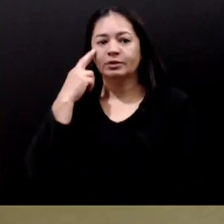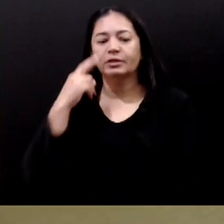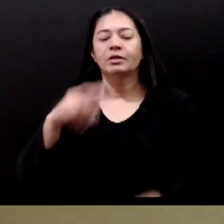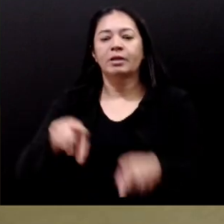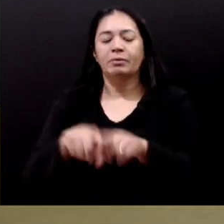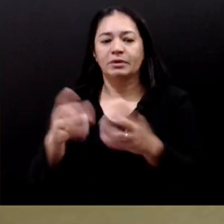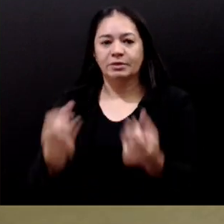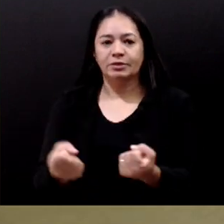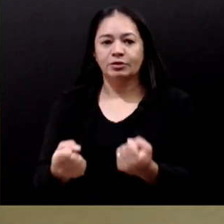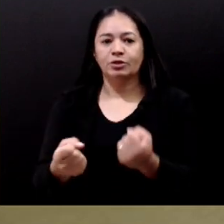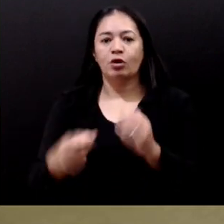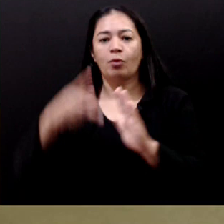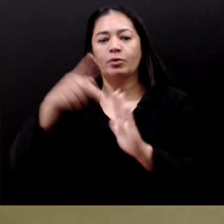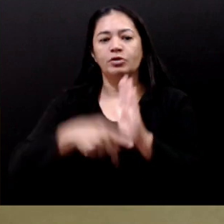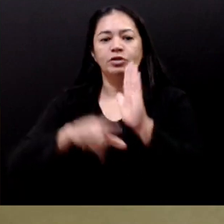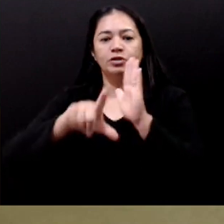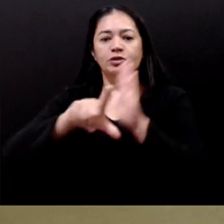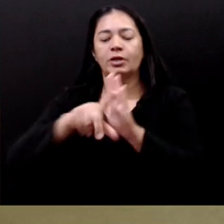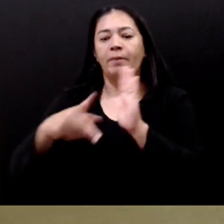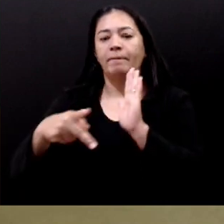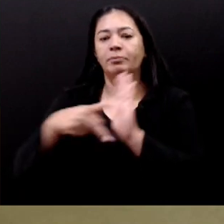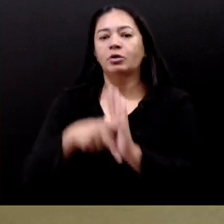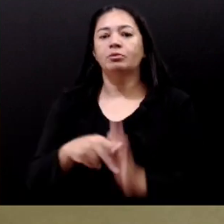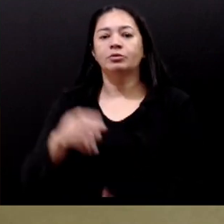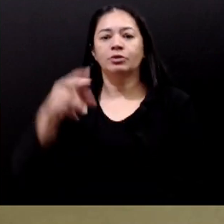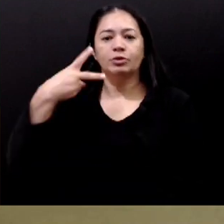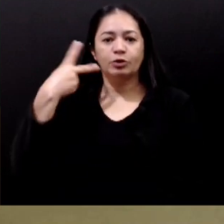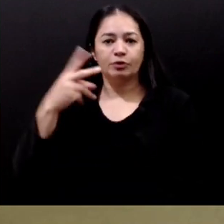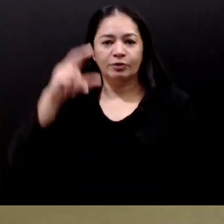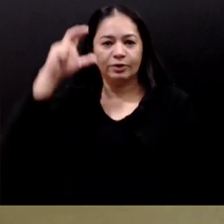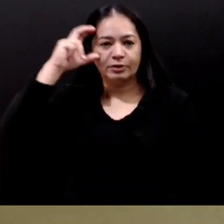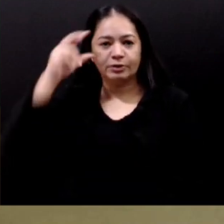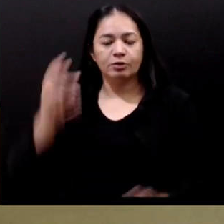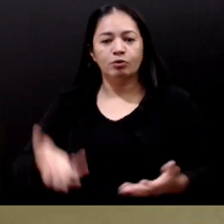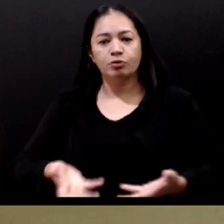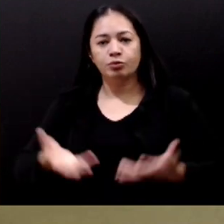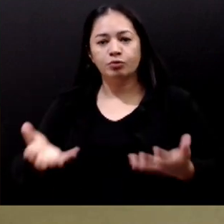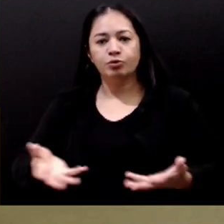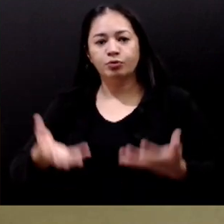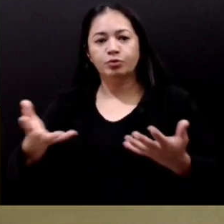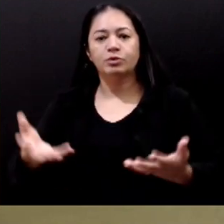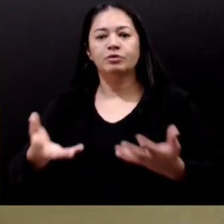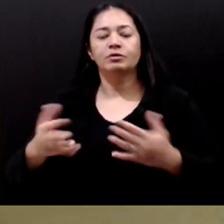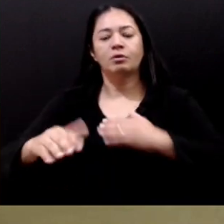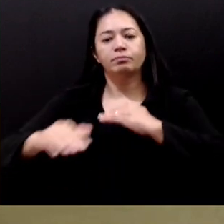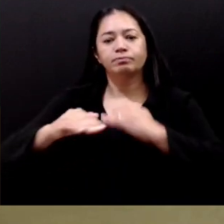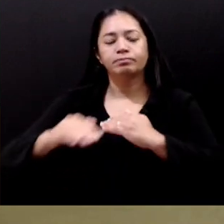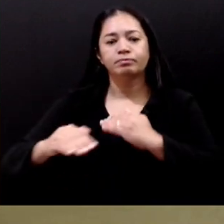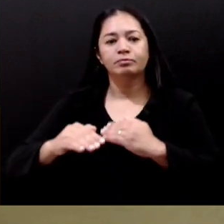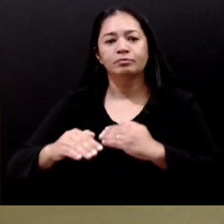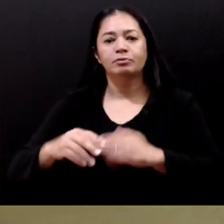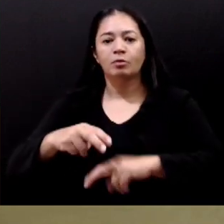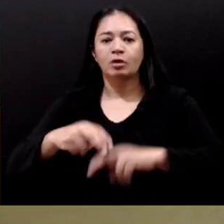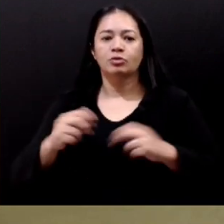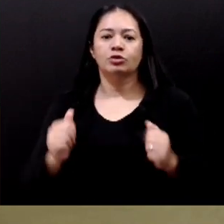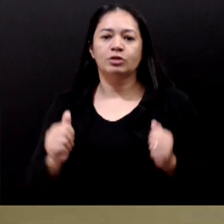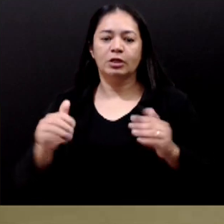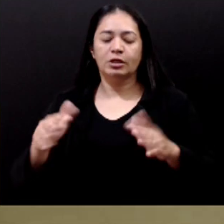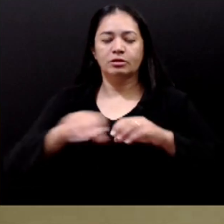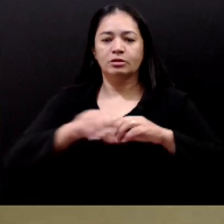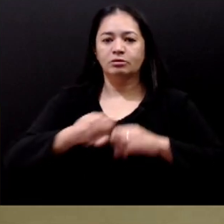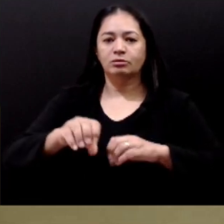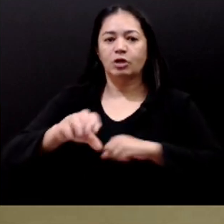como objetivo de fortalecer o movimento hip hop nas periferias por meio de ações educativas, cursos e oficinas.